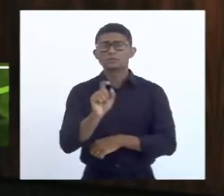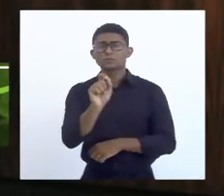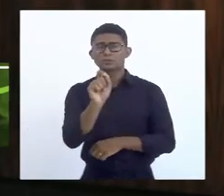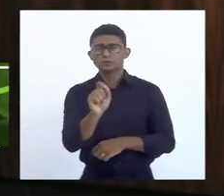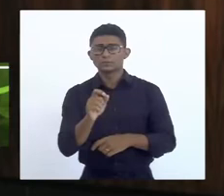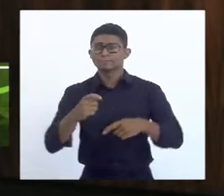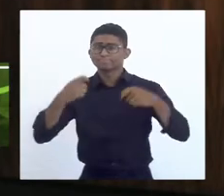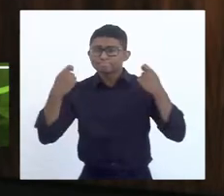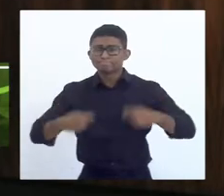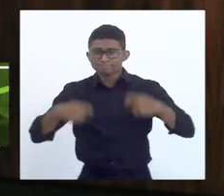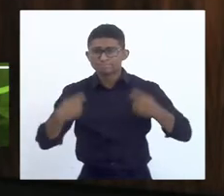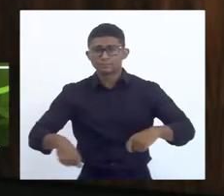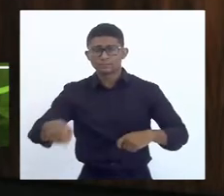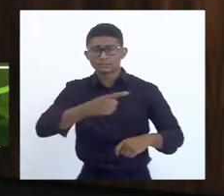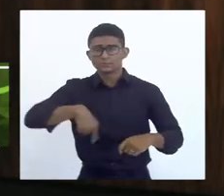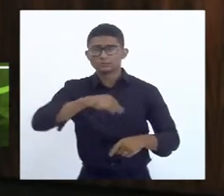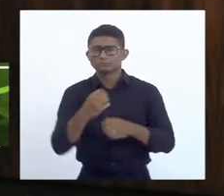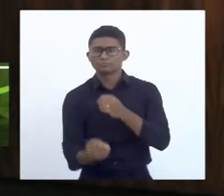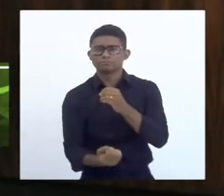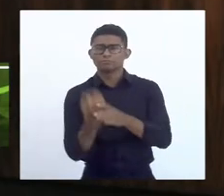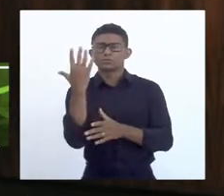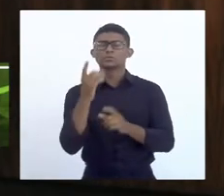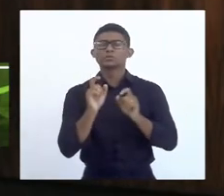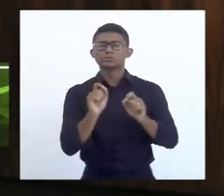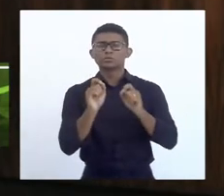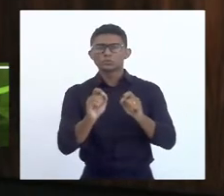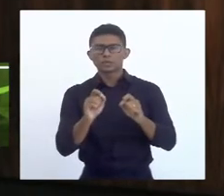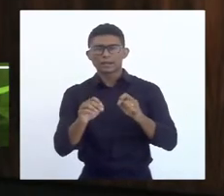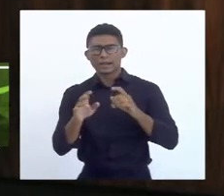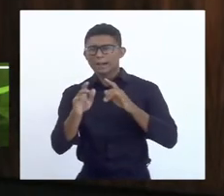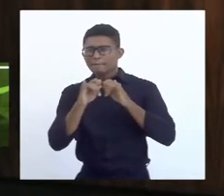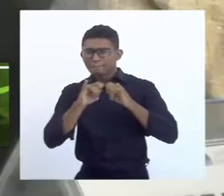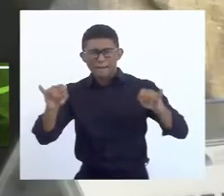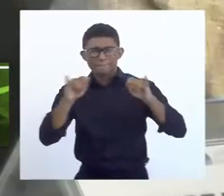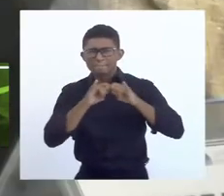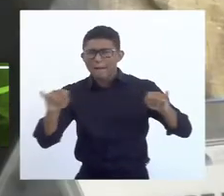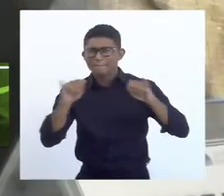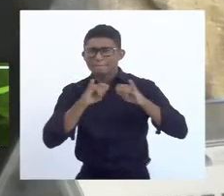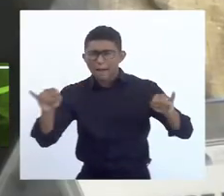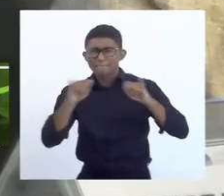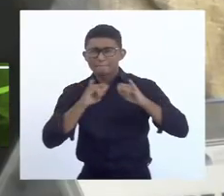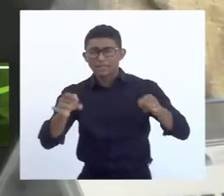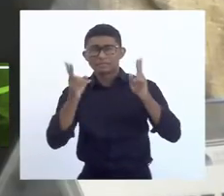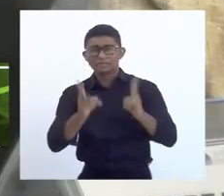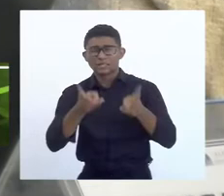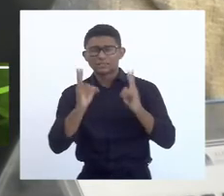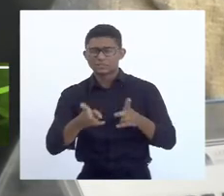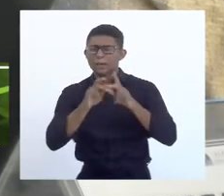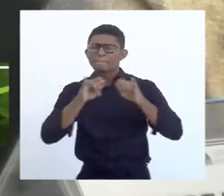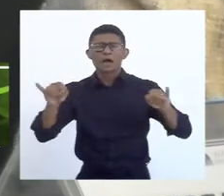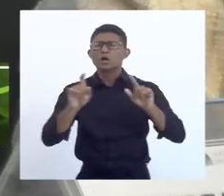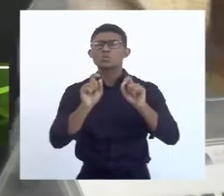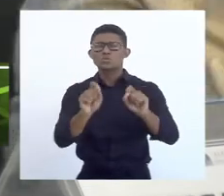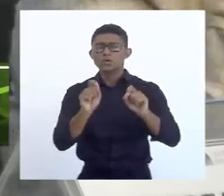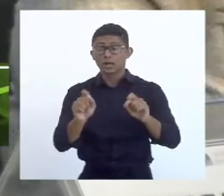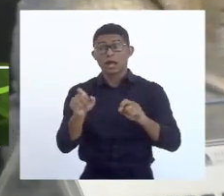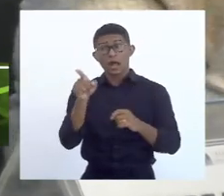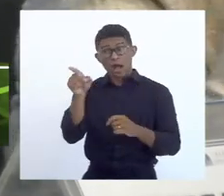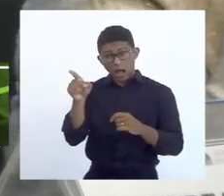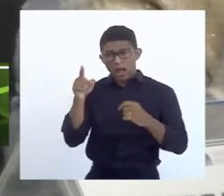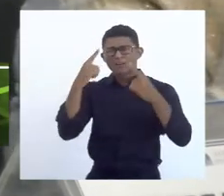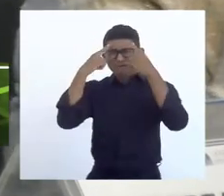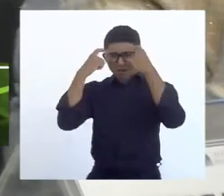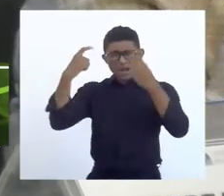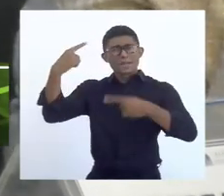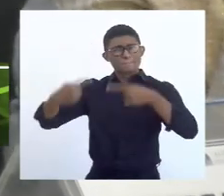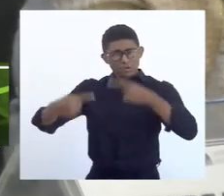campanhas permanentes relacionadas à identificação dos tipos de violência política. Eu rememoro